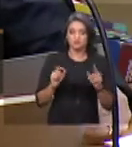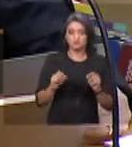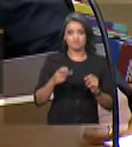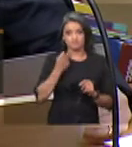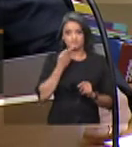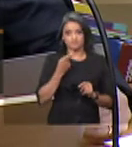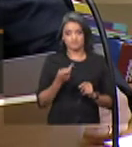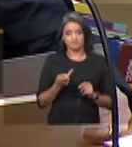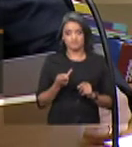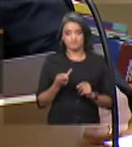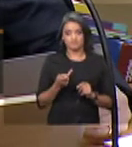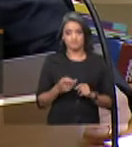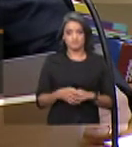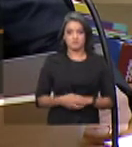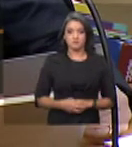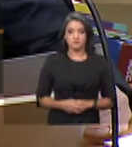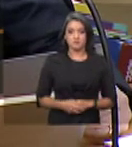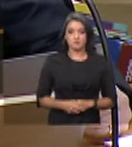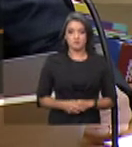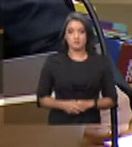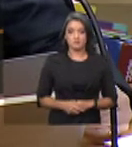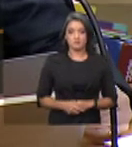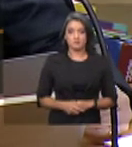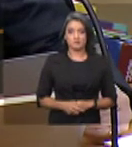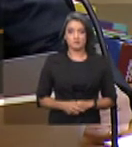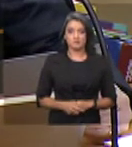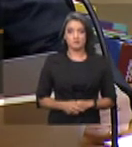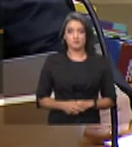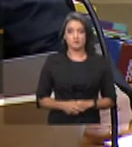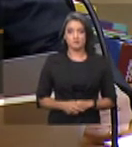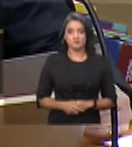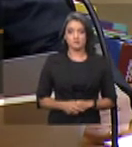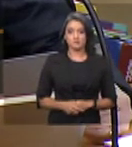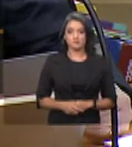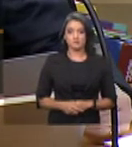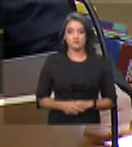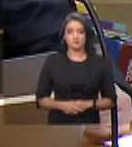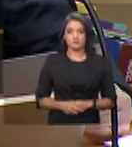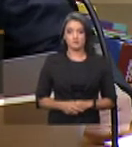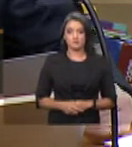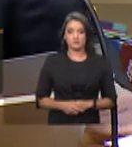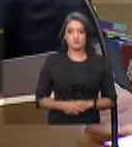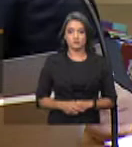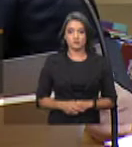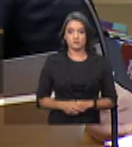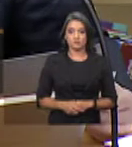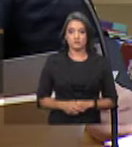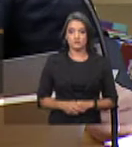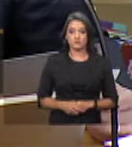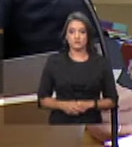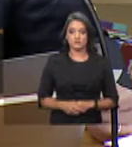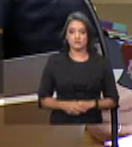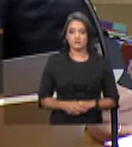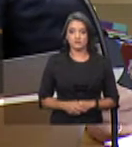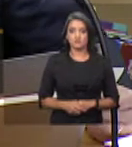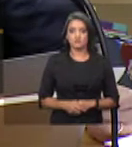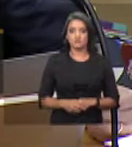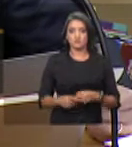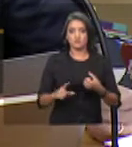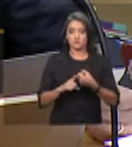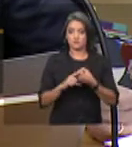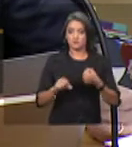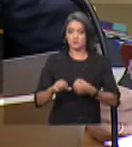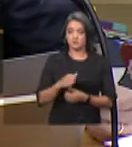ser repetitivo que sob a minha leitura o artigo